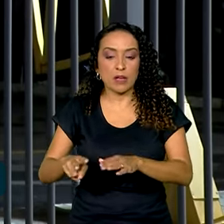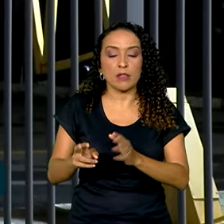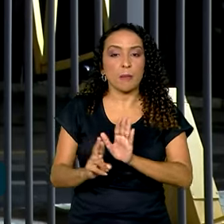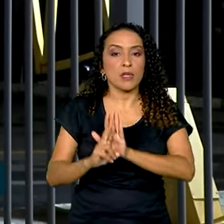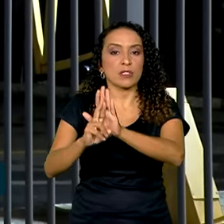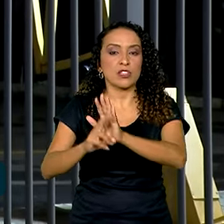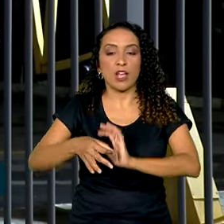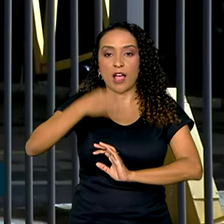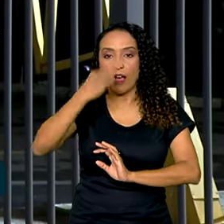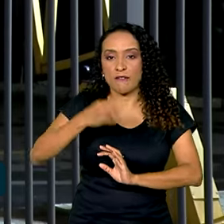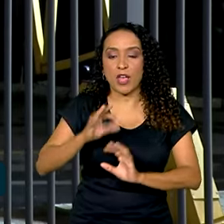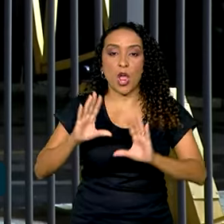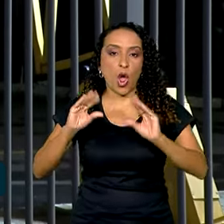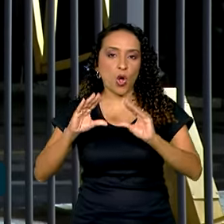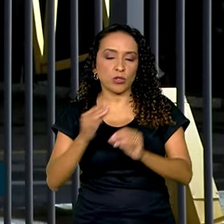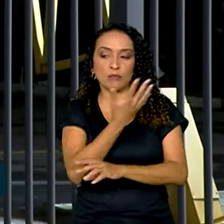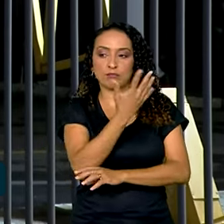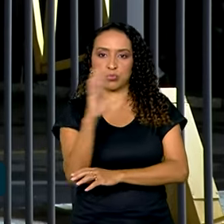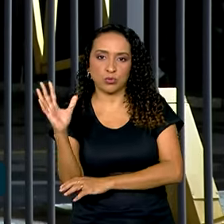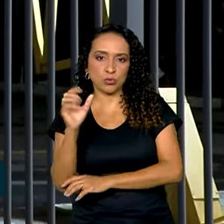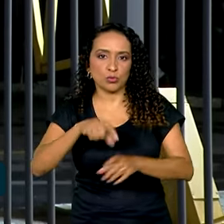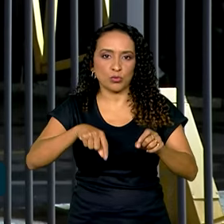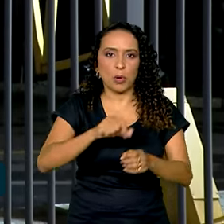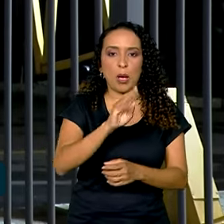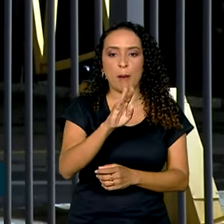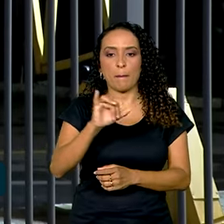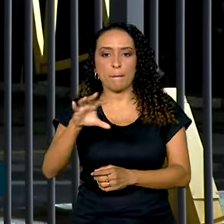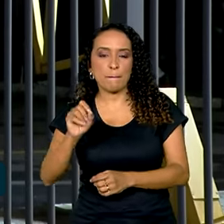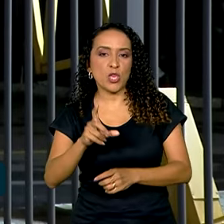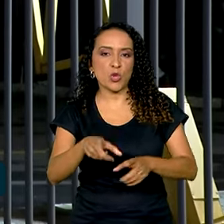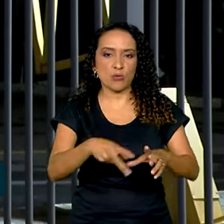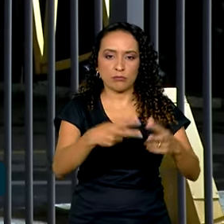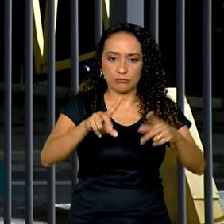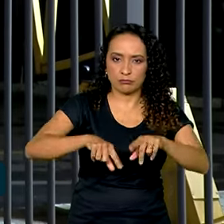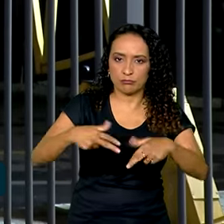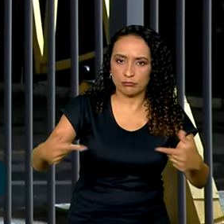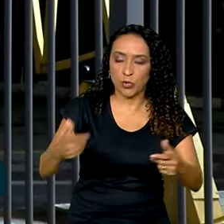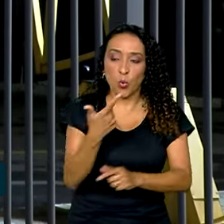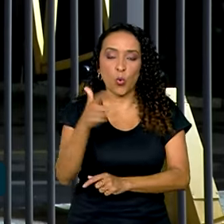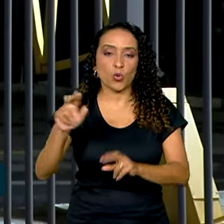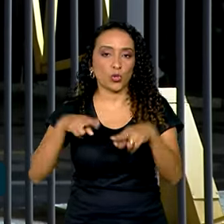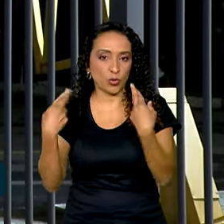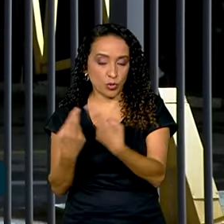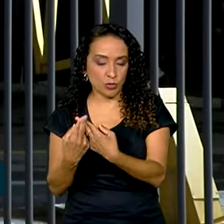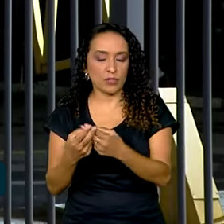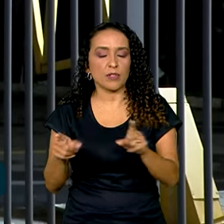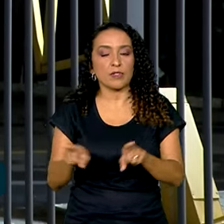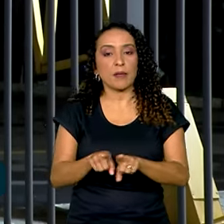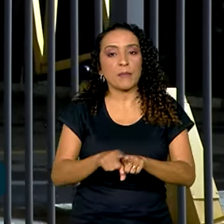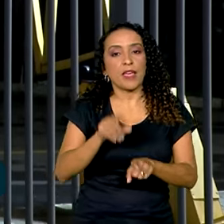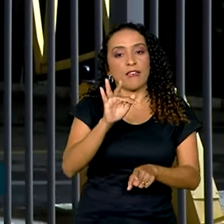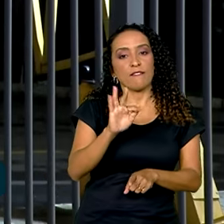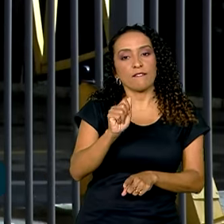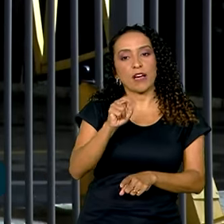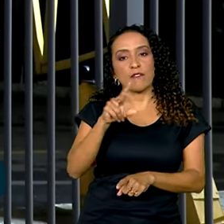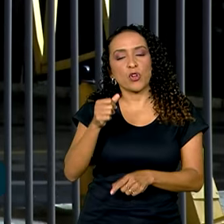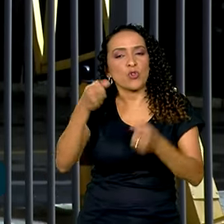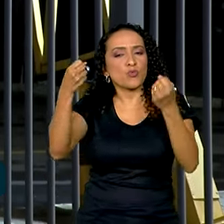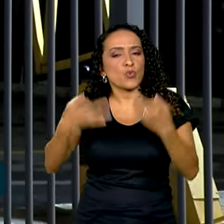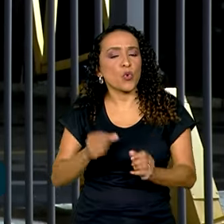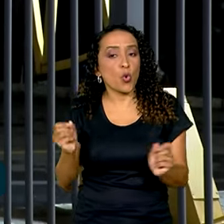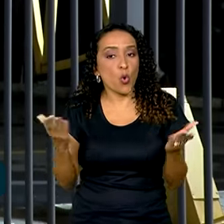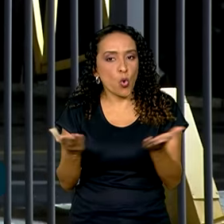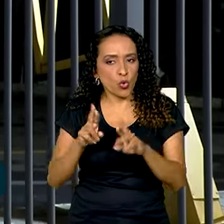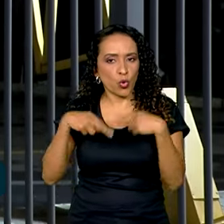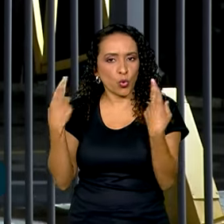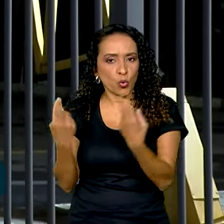café, algodão, floresta plantada e bioinsumos para outras reuniões. Fávaro declarou que este encontro de Lula